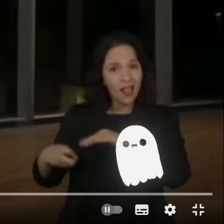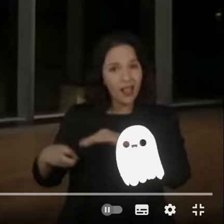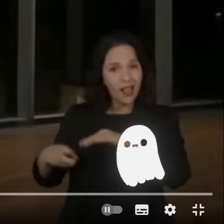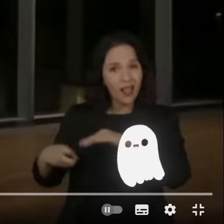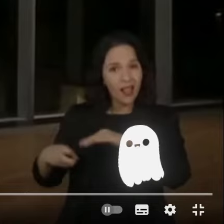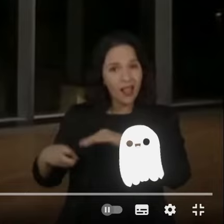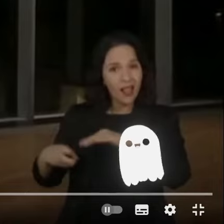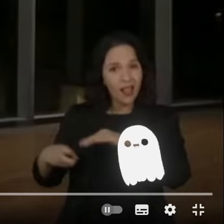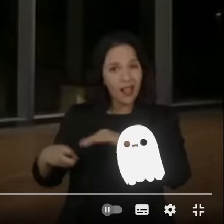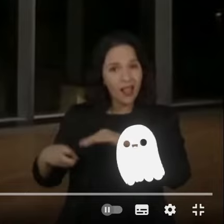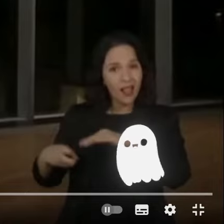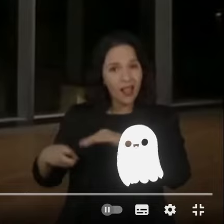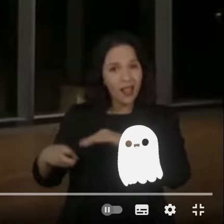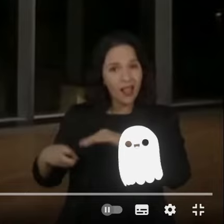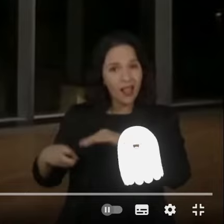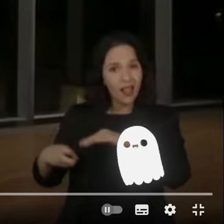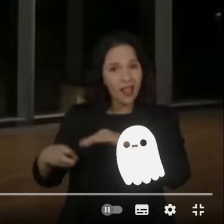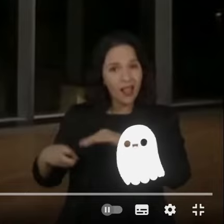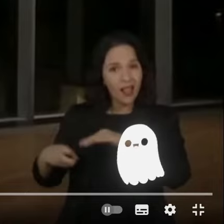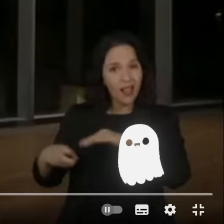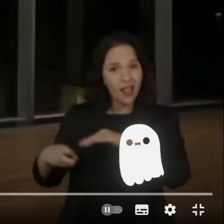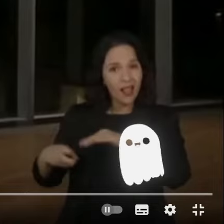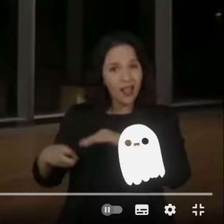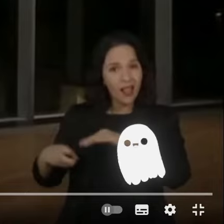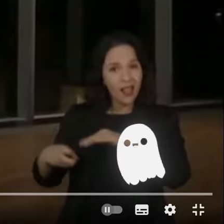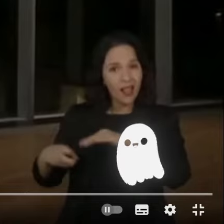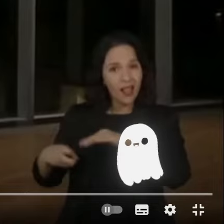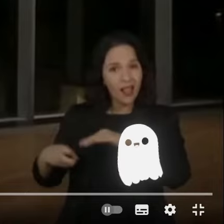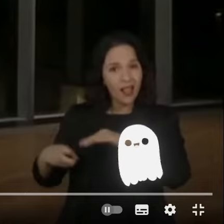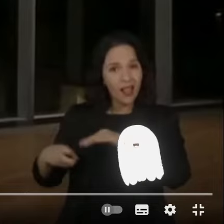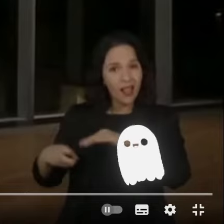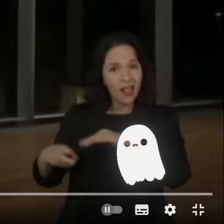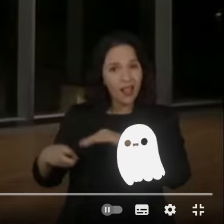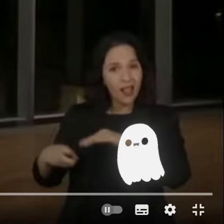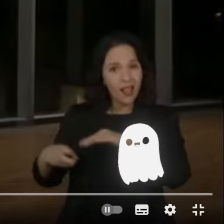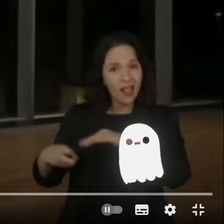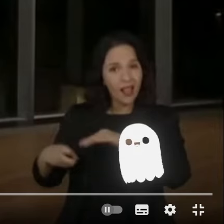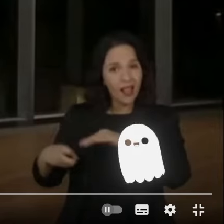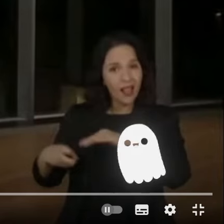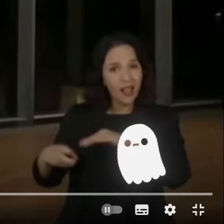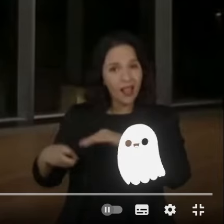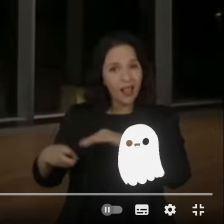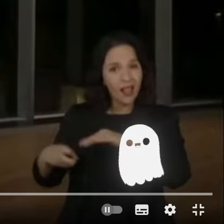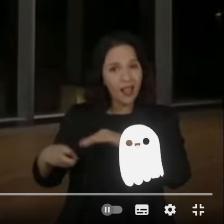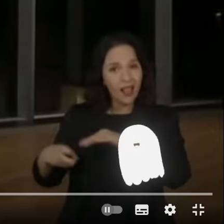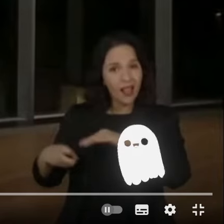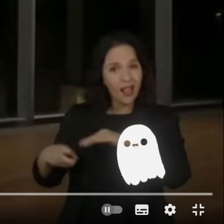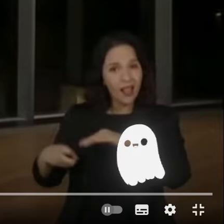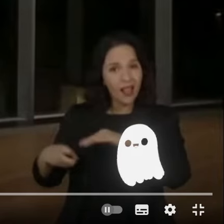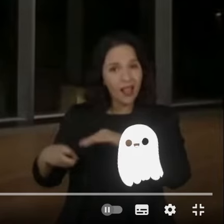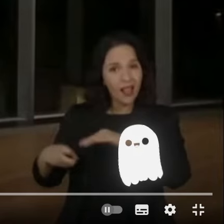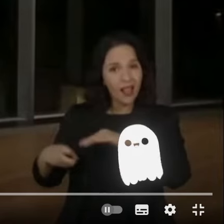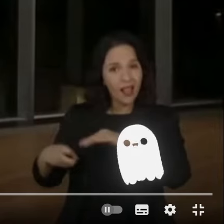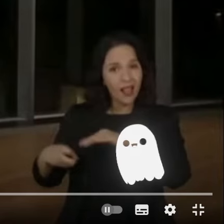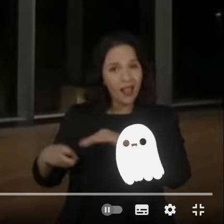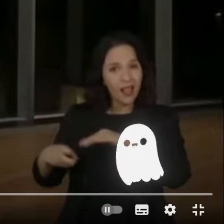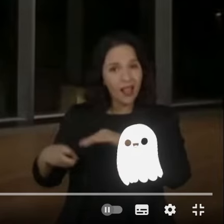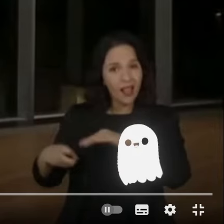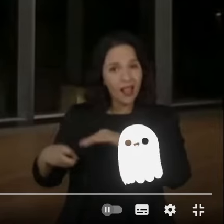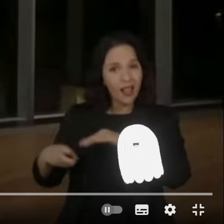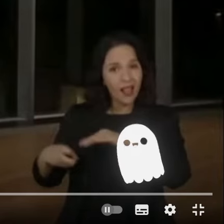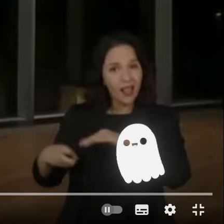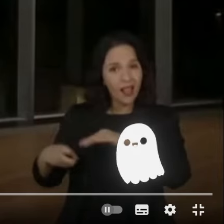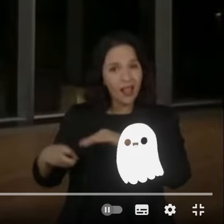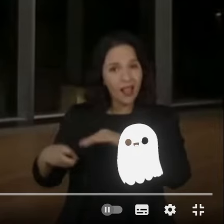Enfim, o Vini com medo, assim. O Vini em completo choque, sempre. Sempre foi assim, tipo... Quando a gente viu Chuck a primeira vez, eu peguei